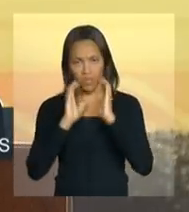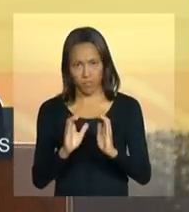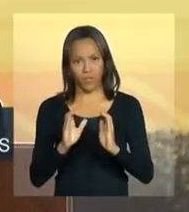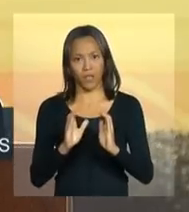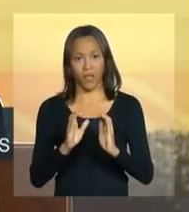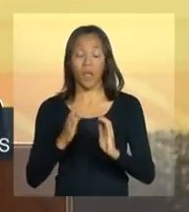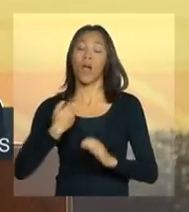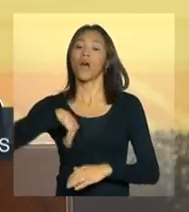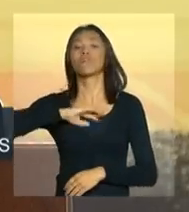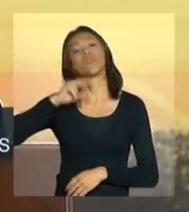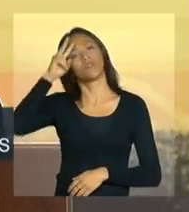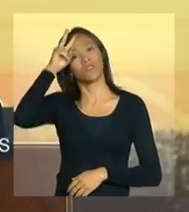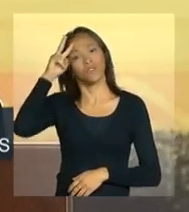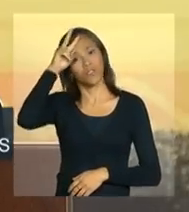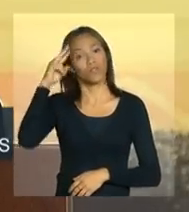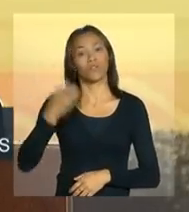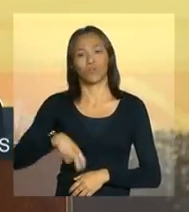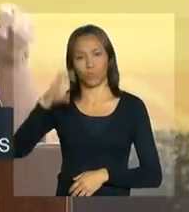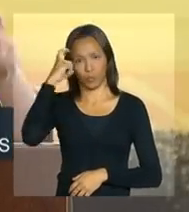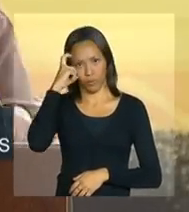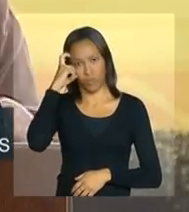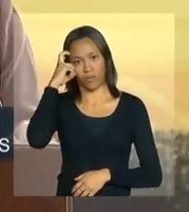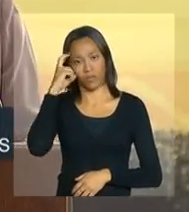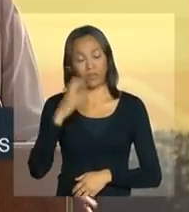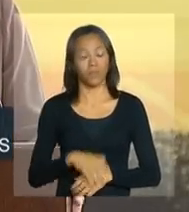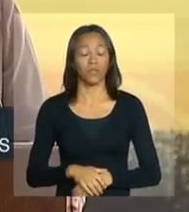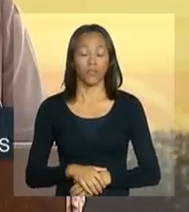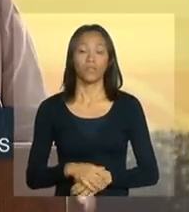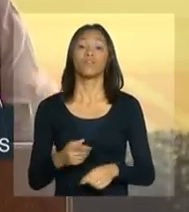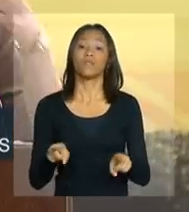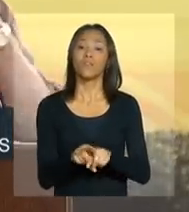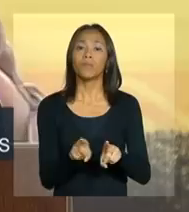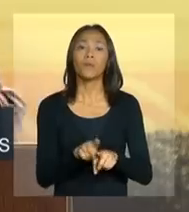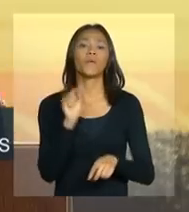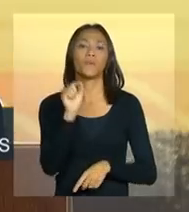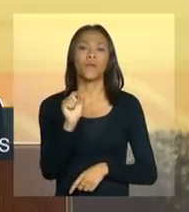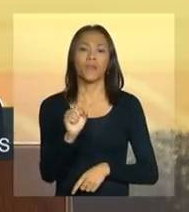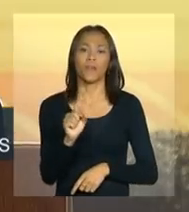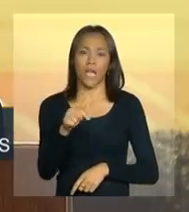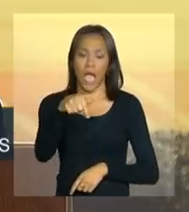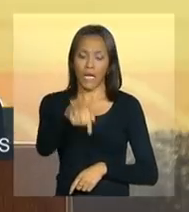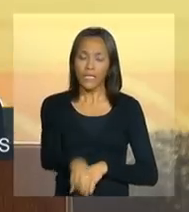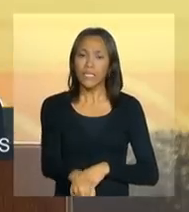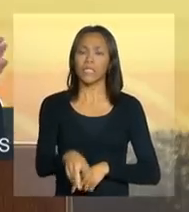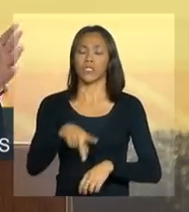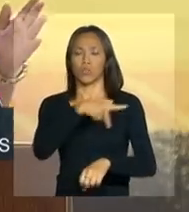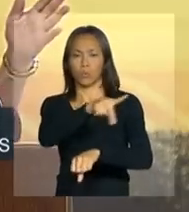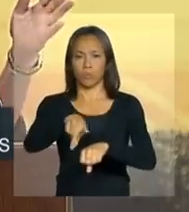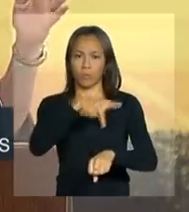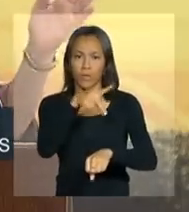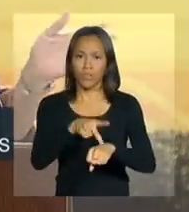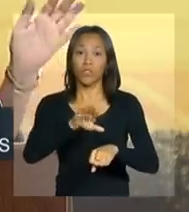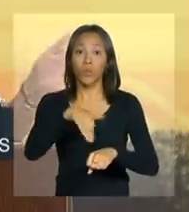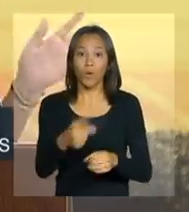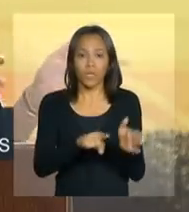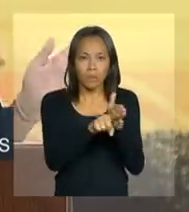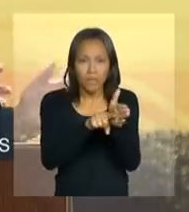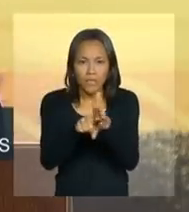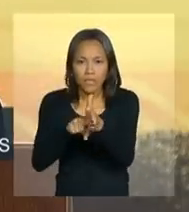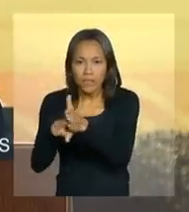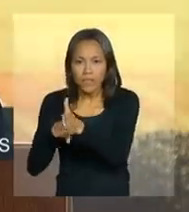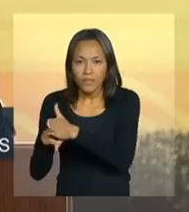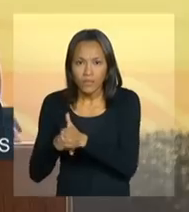origens Honrar as nossas origens significa necessariamente num país que quando o senso